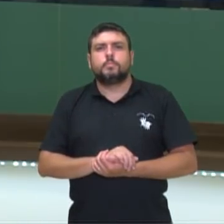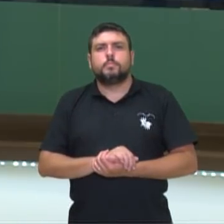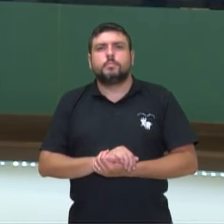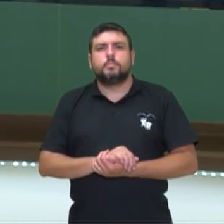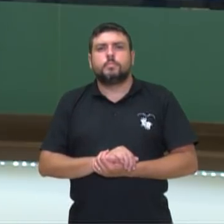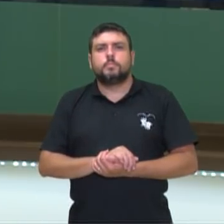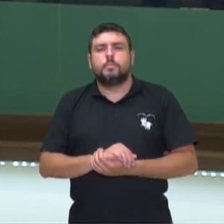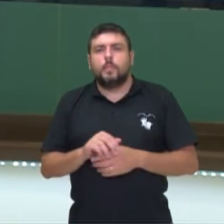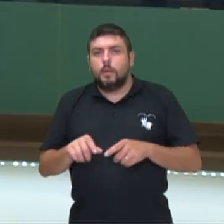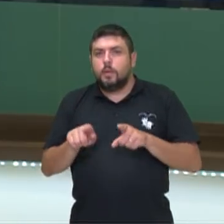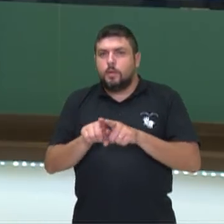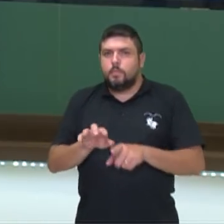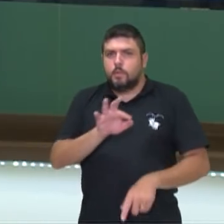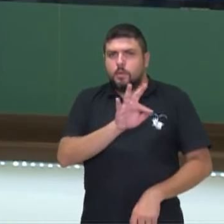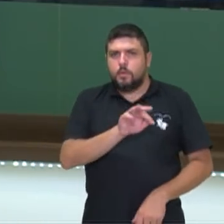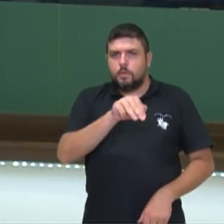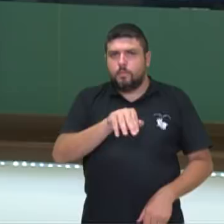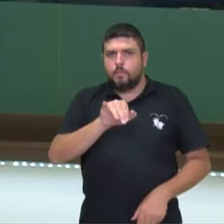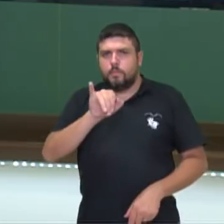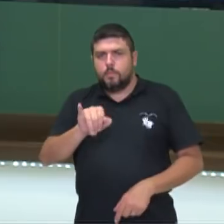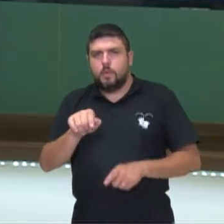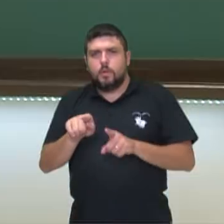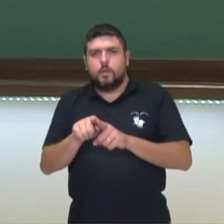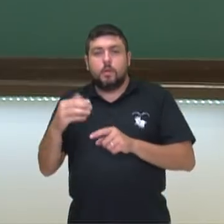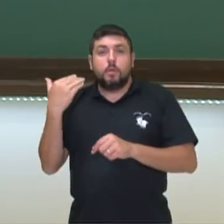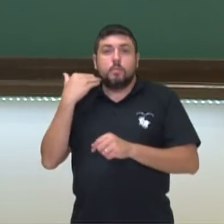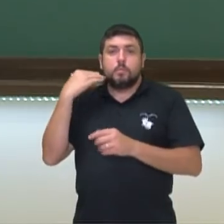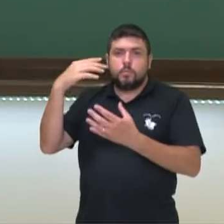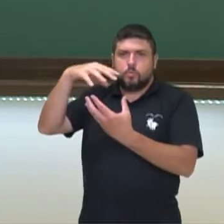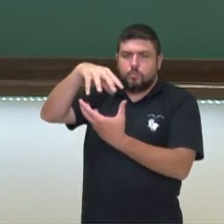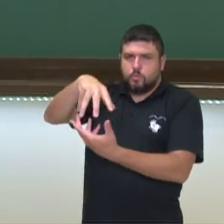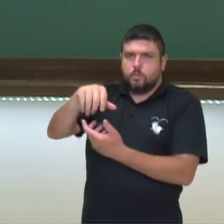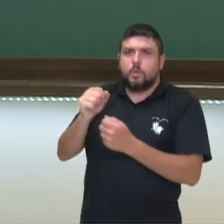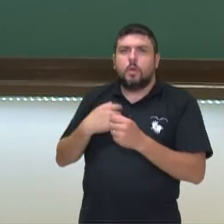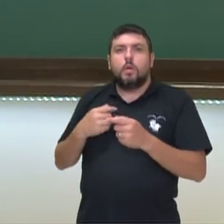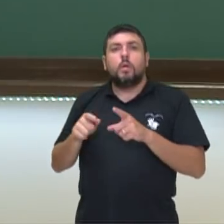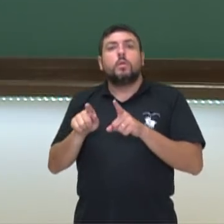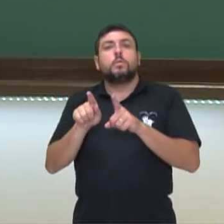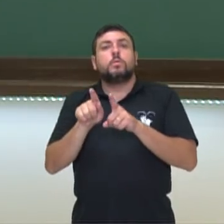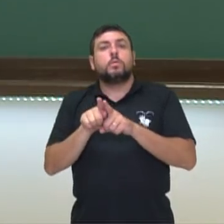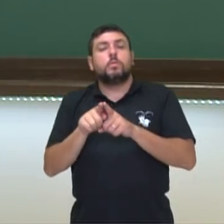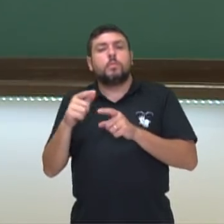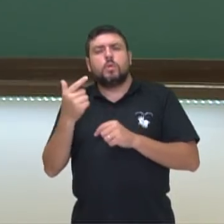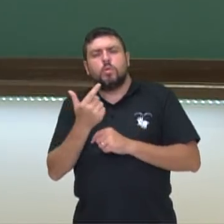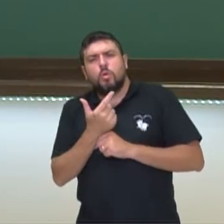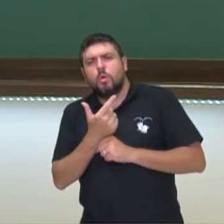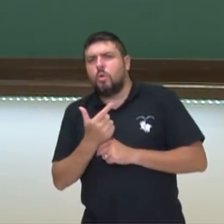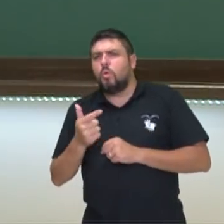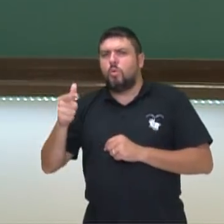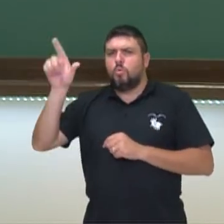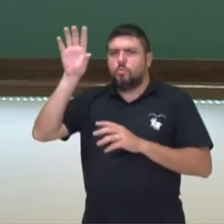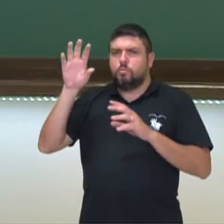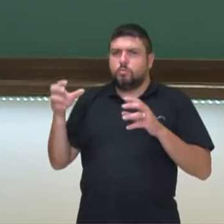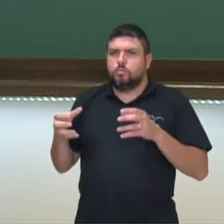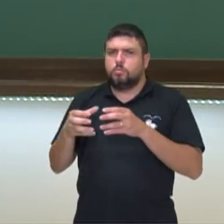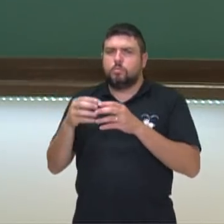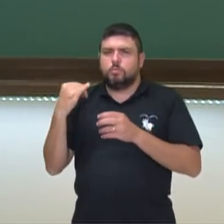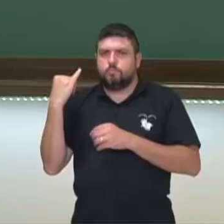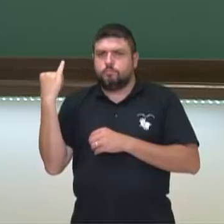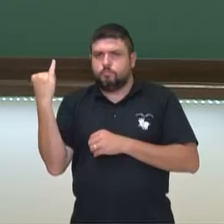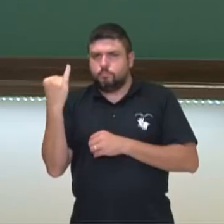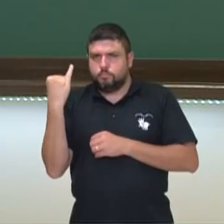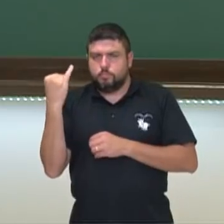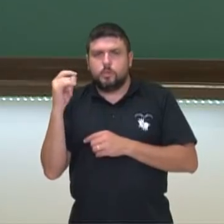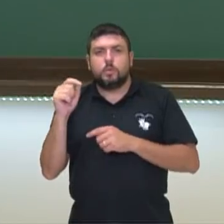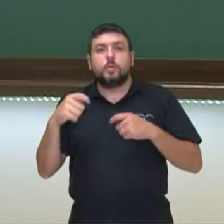Além do FMI, além do Banco Mundial, nós temos também uma outra organização muito importante e